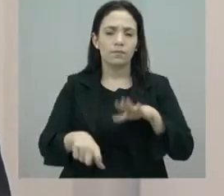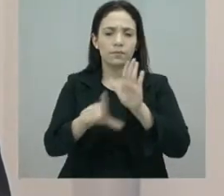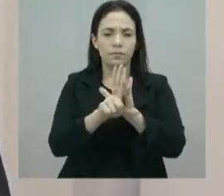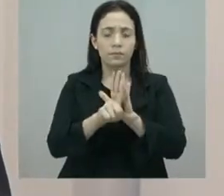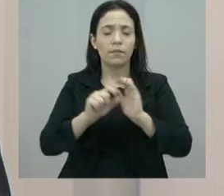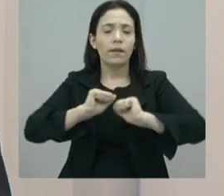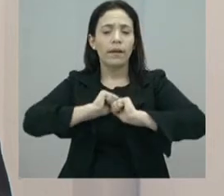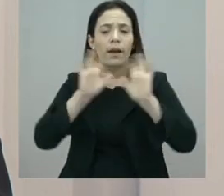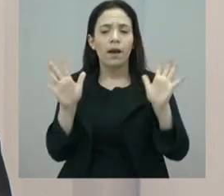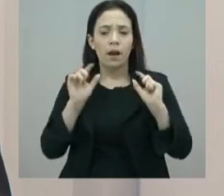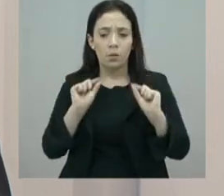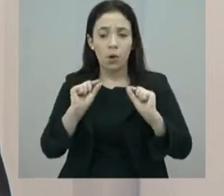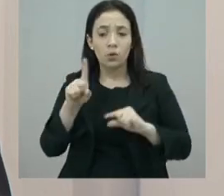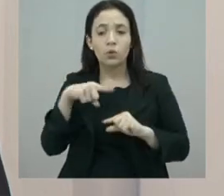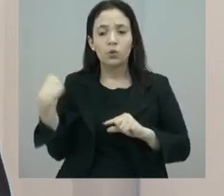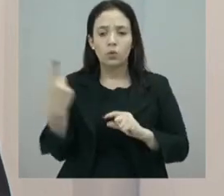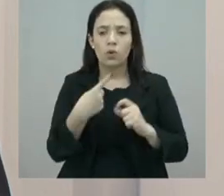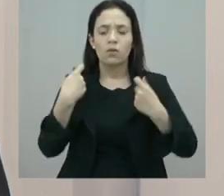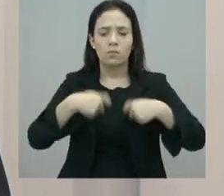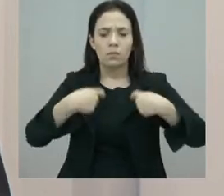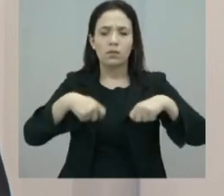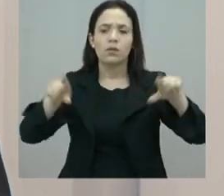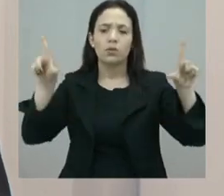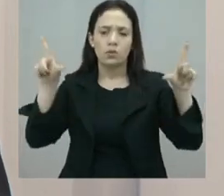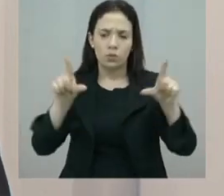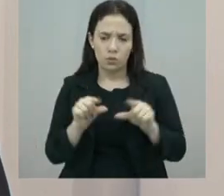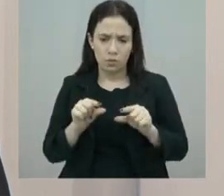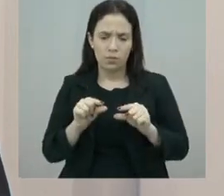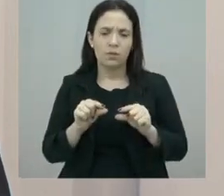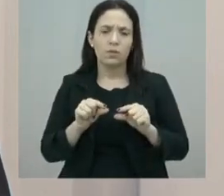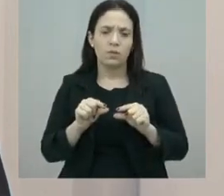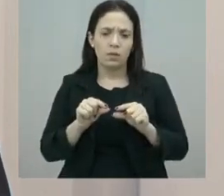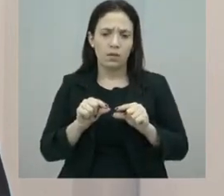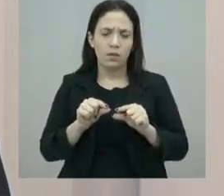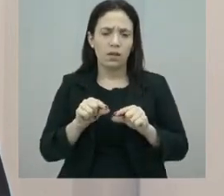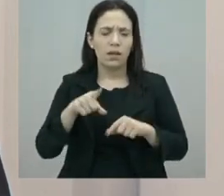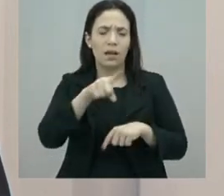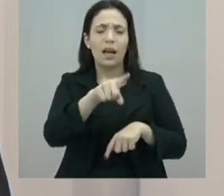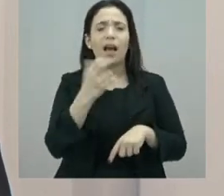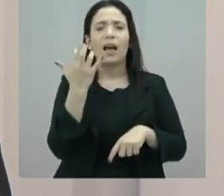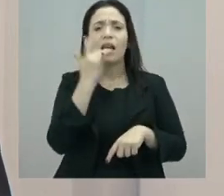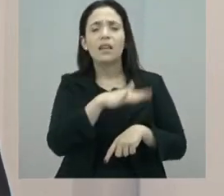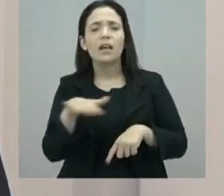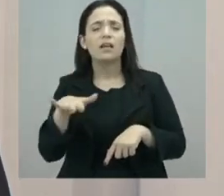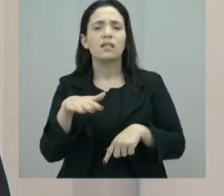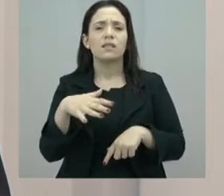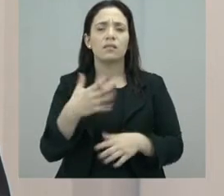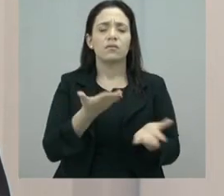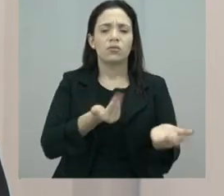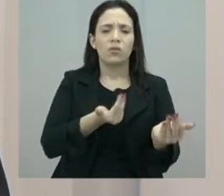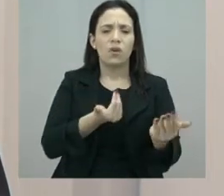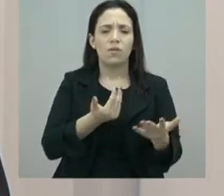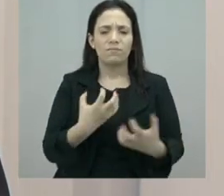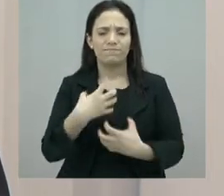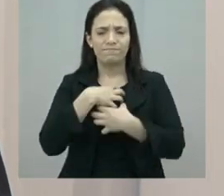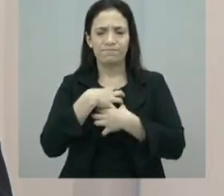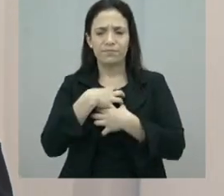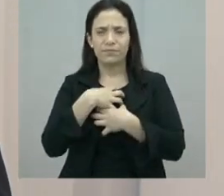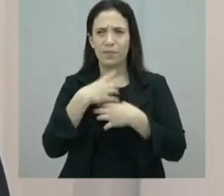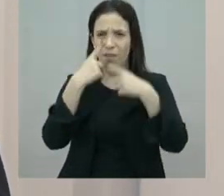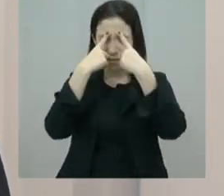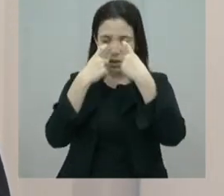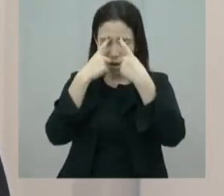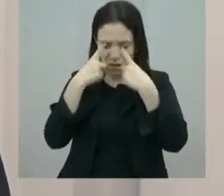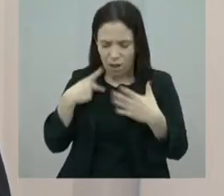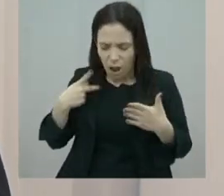clara é que nós temos que diminuir o número de vezes que nós submetemos uma criança ou um adolescente a ter que falar sobre a violência que sofreu. É